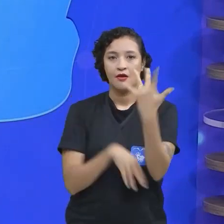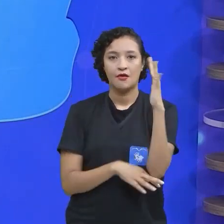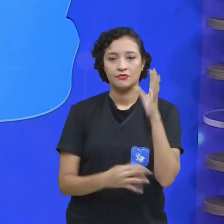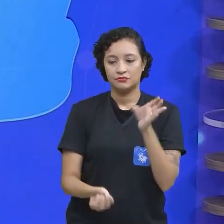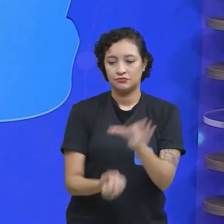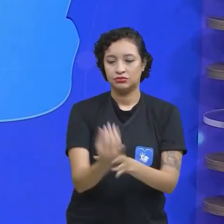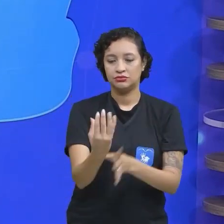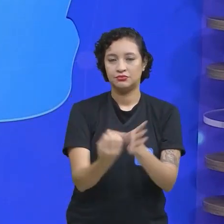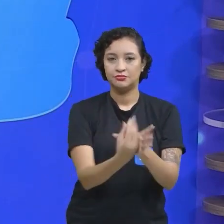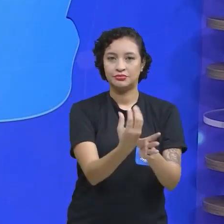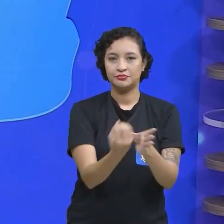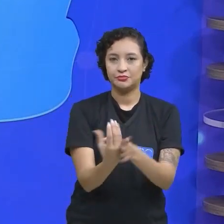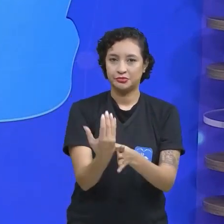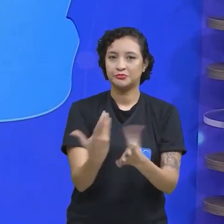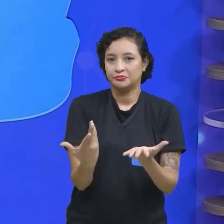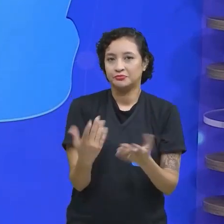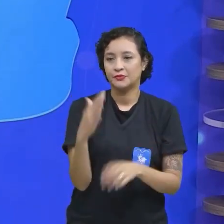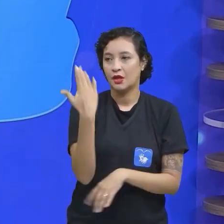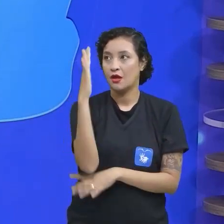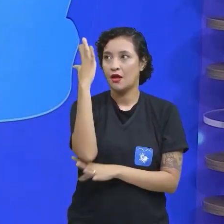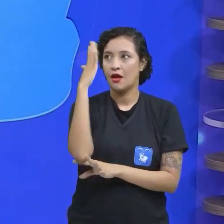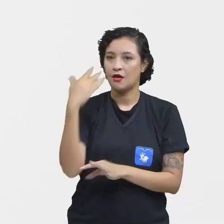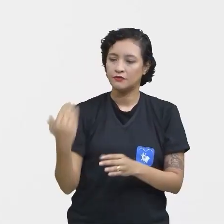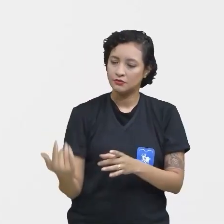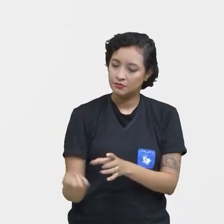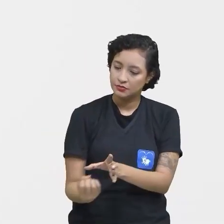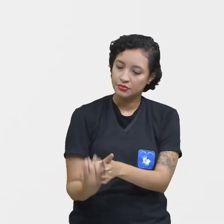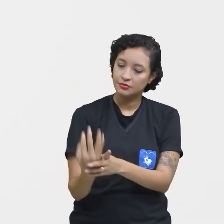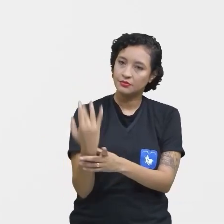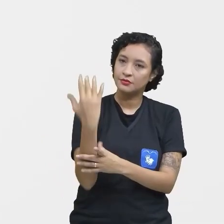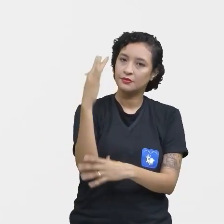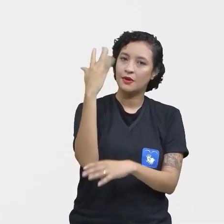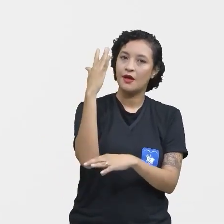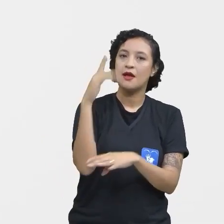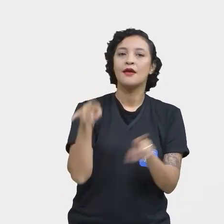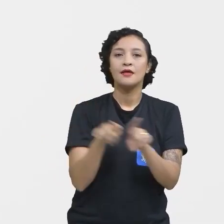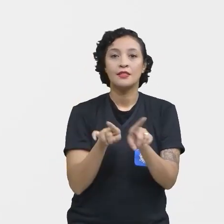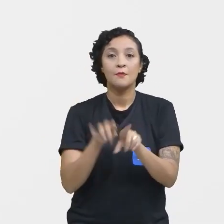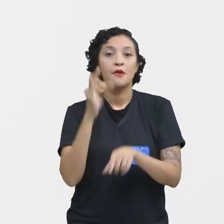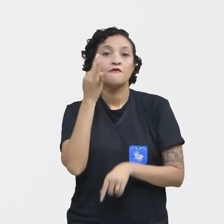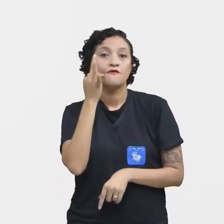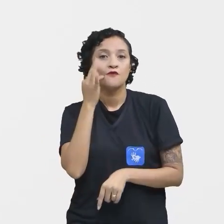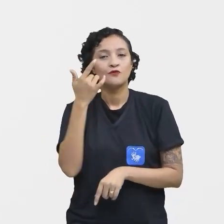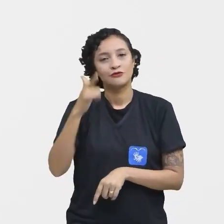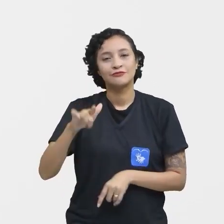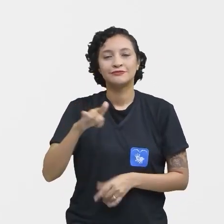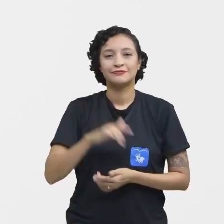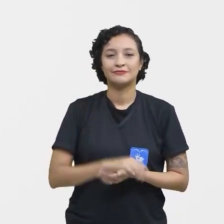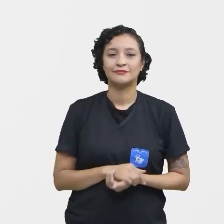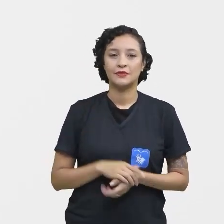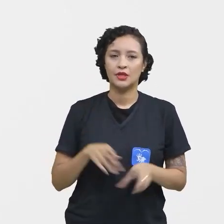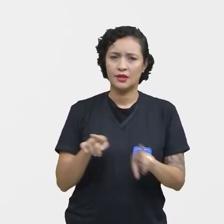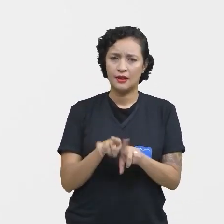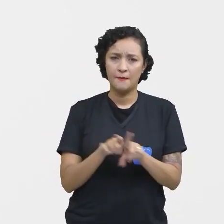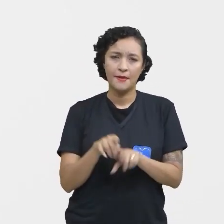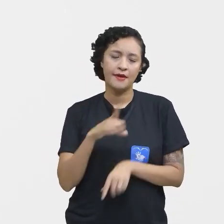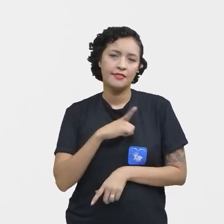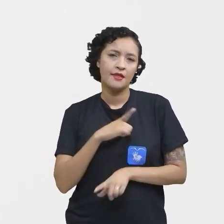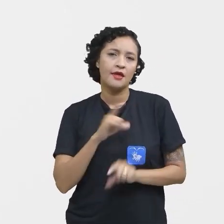Cresçam e assim produzam outros frutos. Além das aves, também nós temos